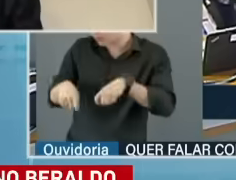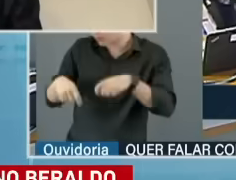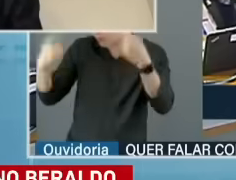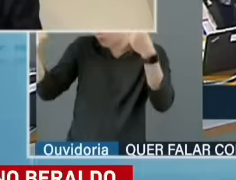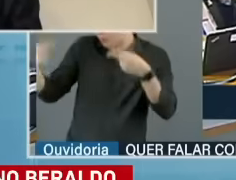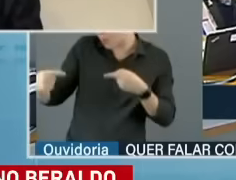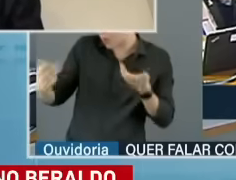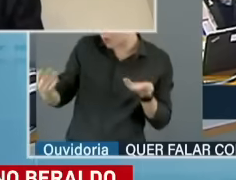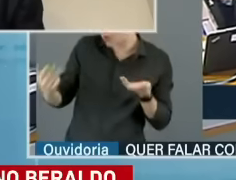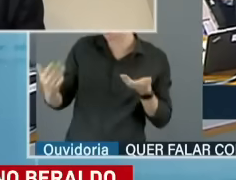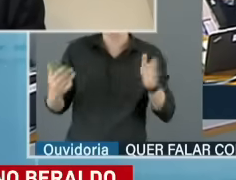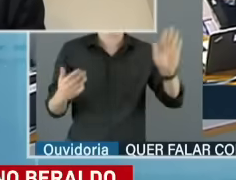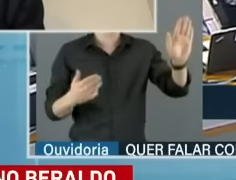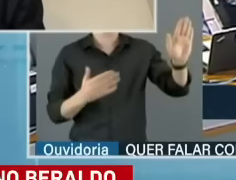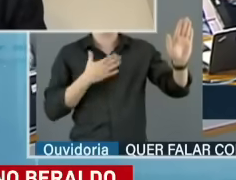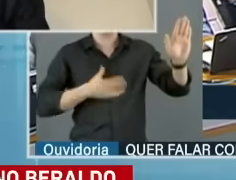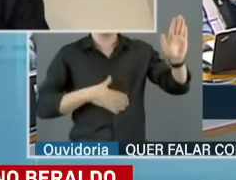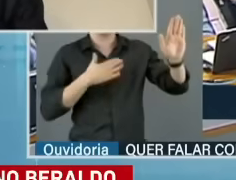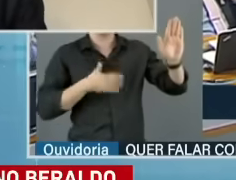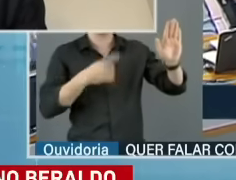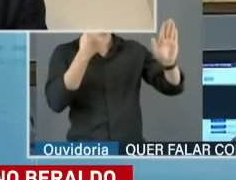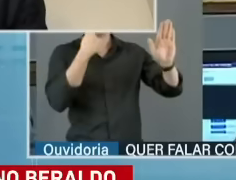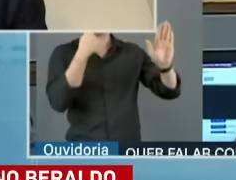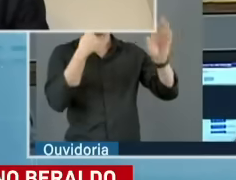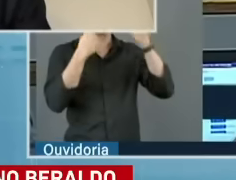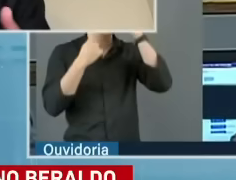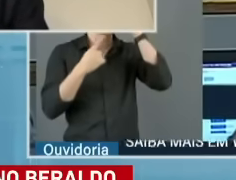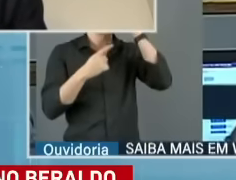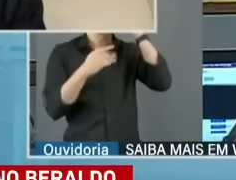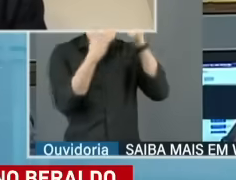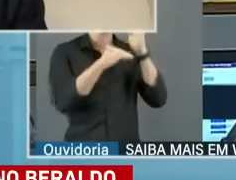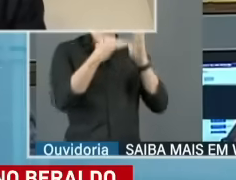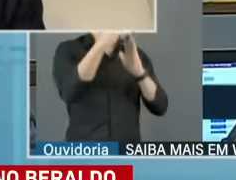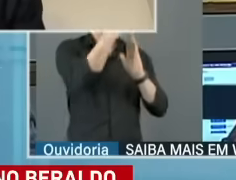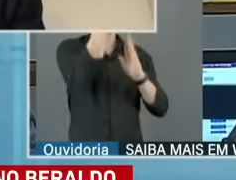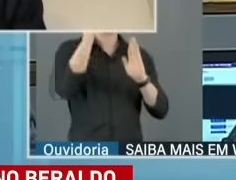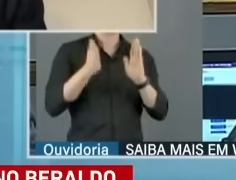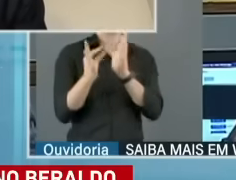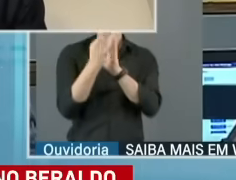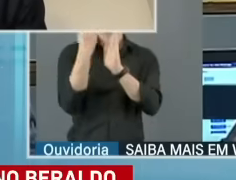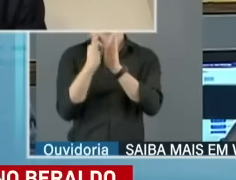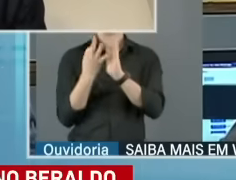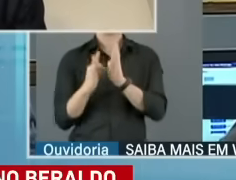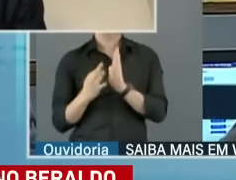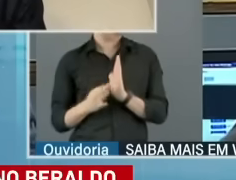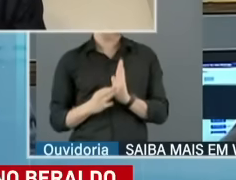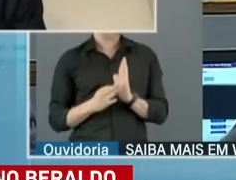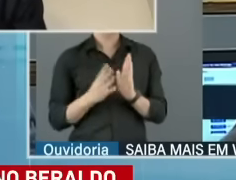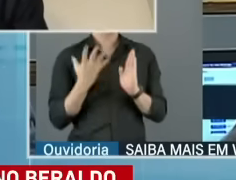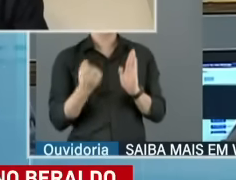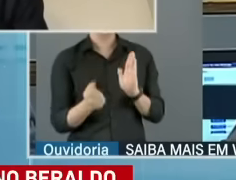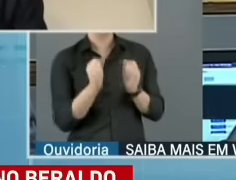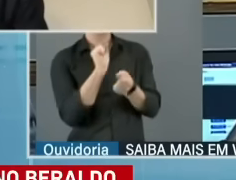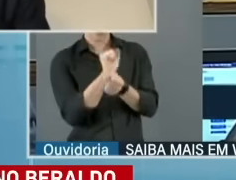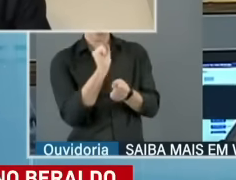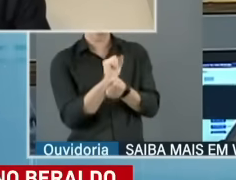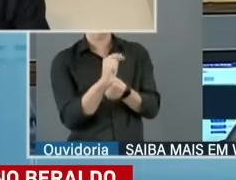madrugada, o jornalista Paulo Capelli, do jornal Metrópolis, trouxe a notícia de que um documento